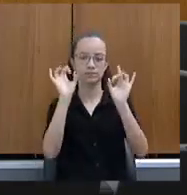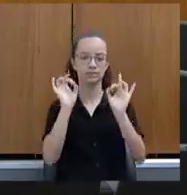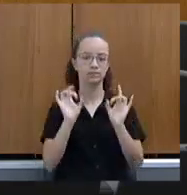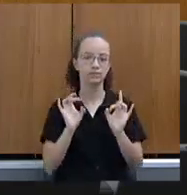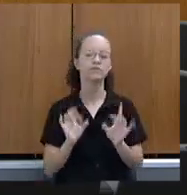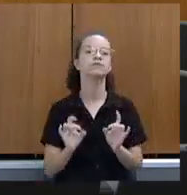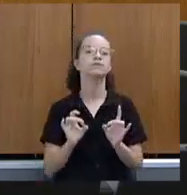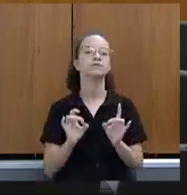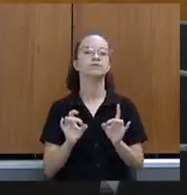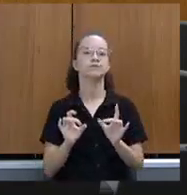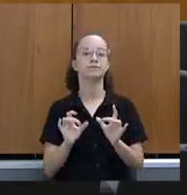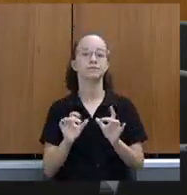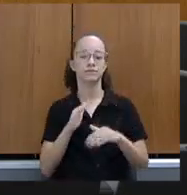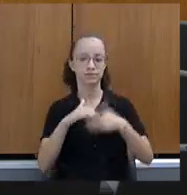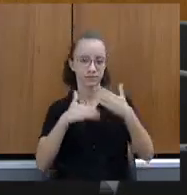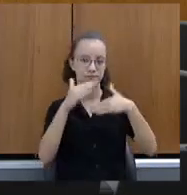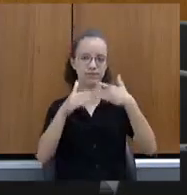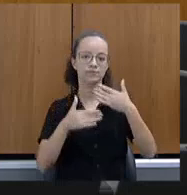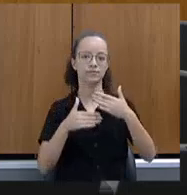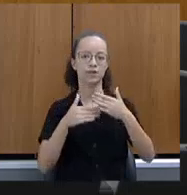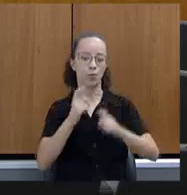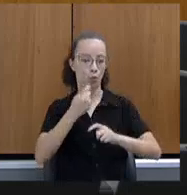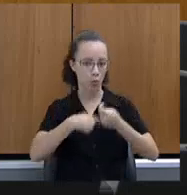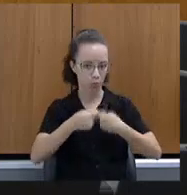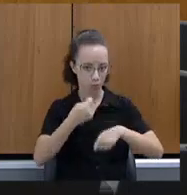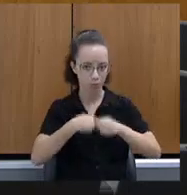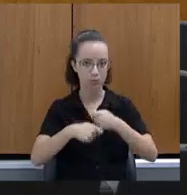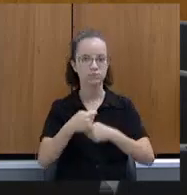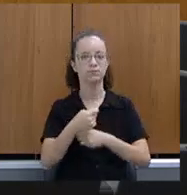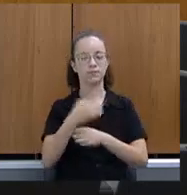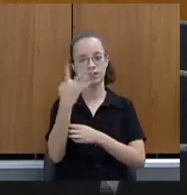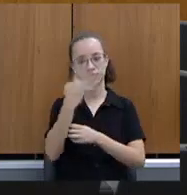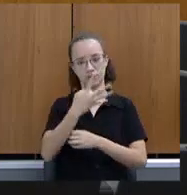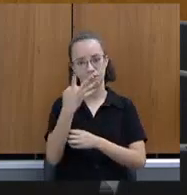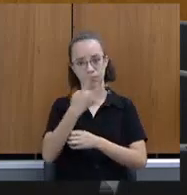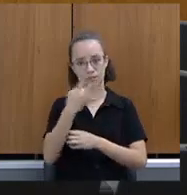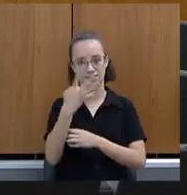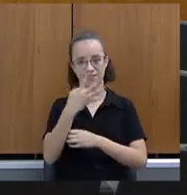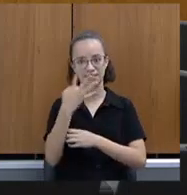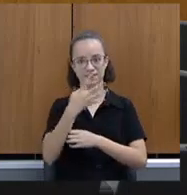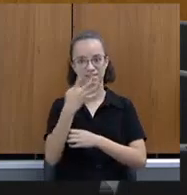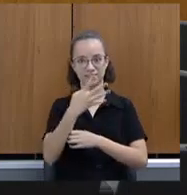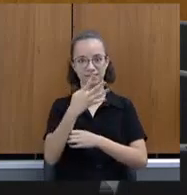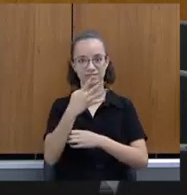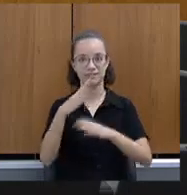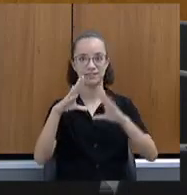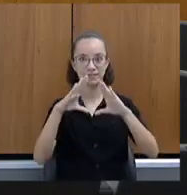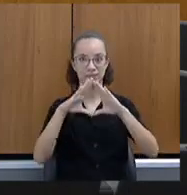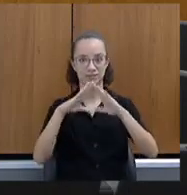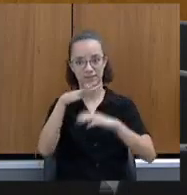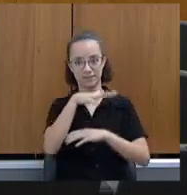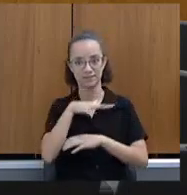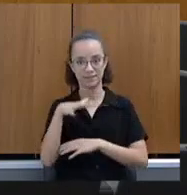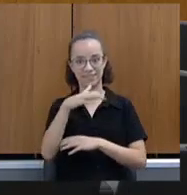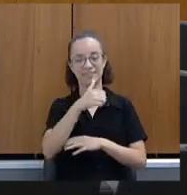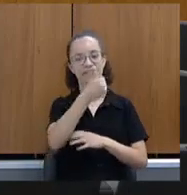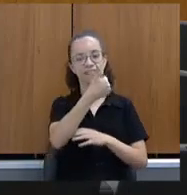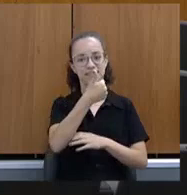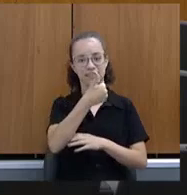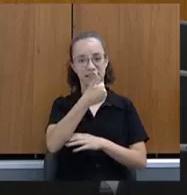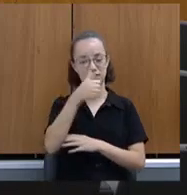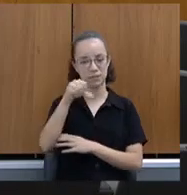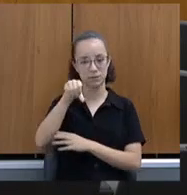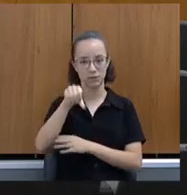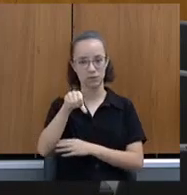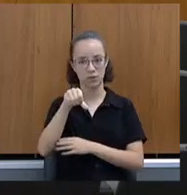gastronomia e desenvolvimento econômico da quarta sessão Legislativa ordinária da décima nona